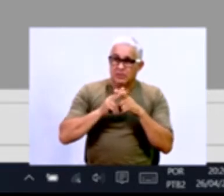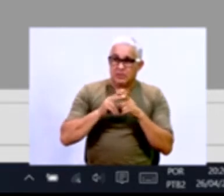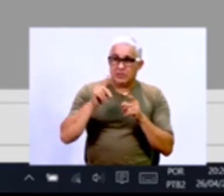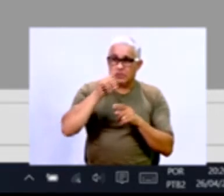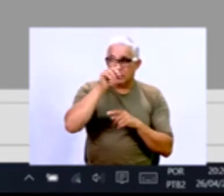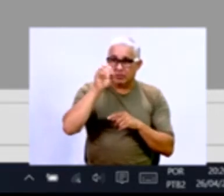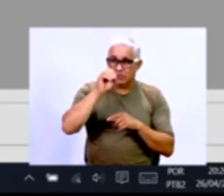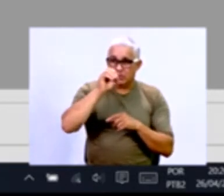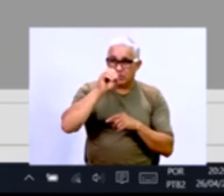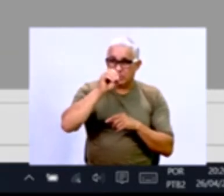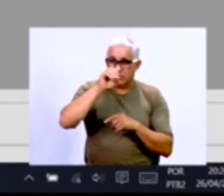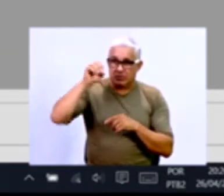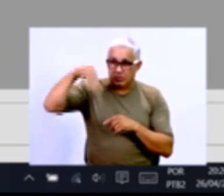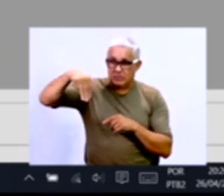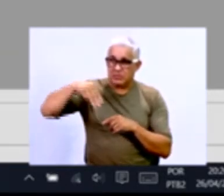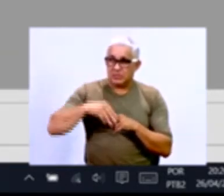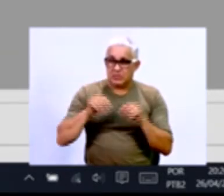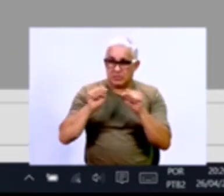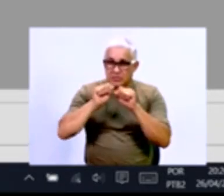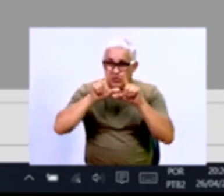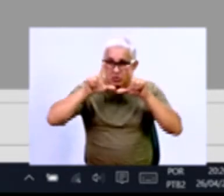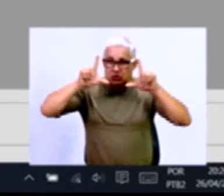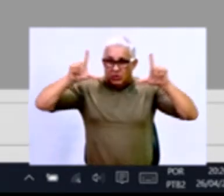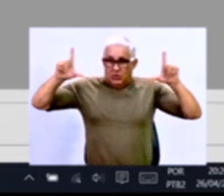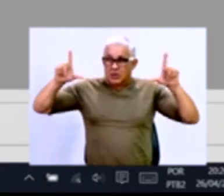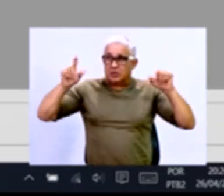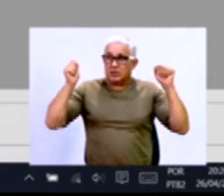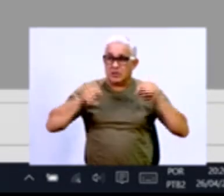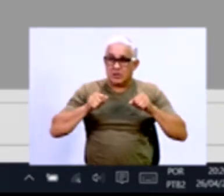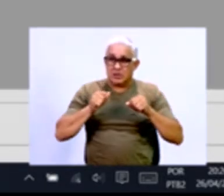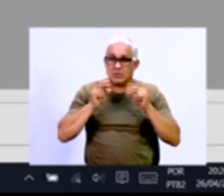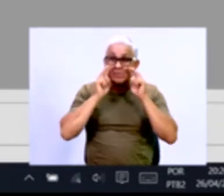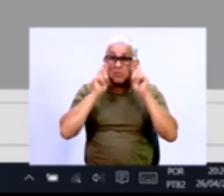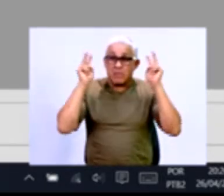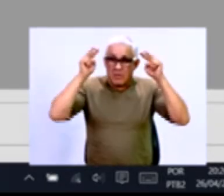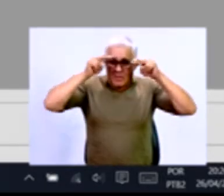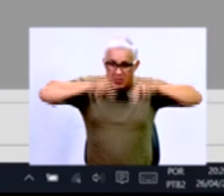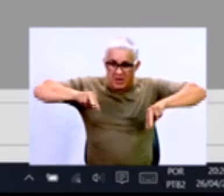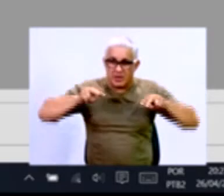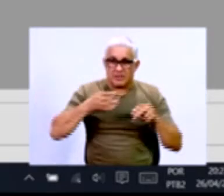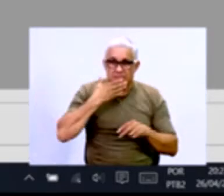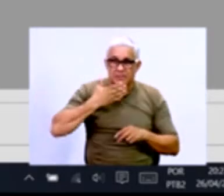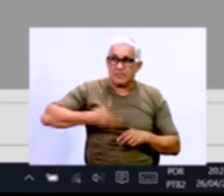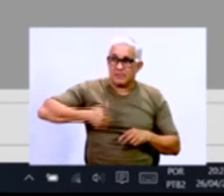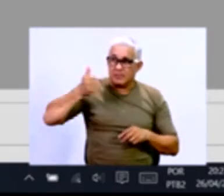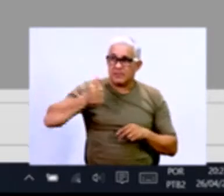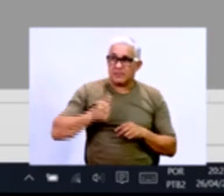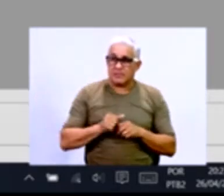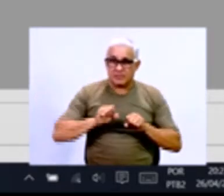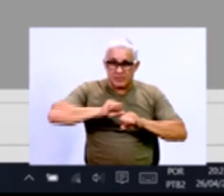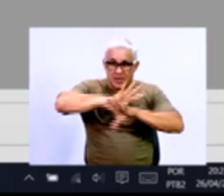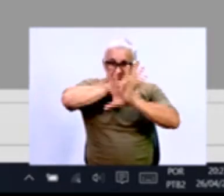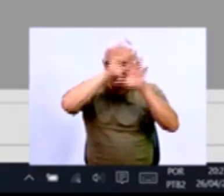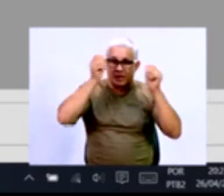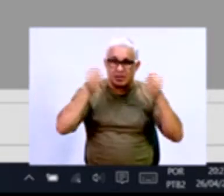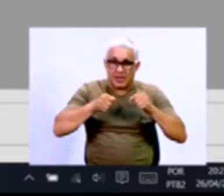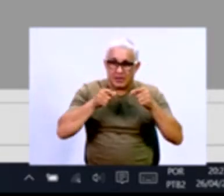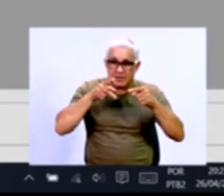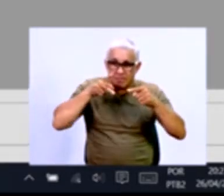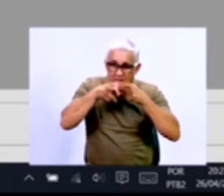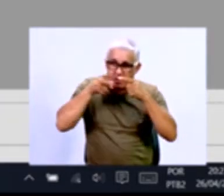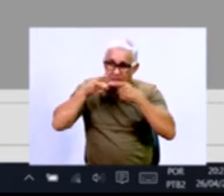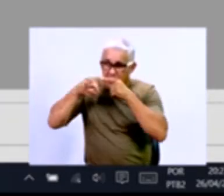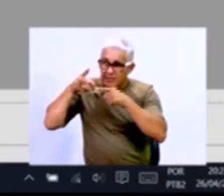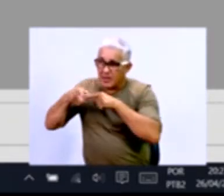dar um aumento aqui no Zoom e assim eu consigo visualizar melhor essas ondas. E assim eu posso cortar melhor.